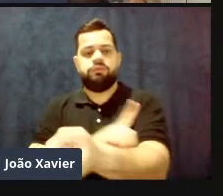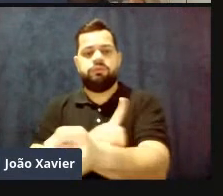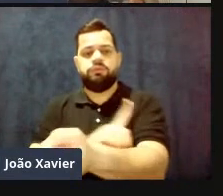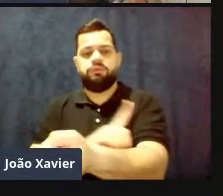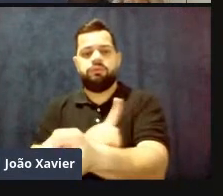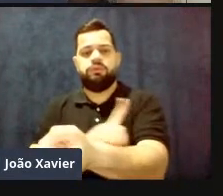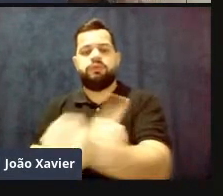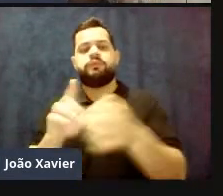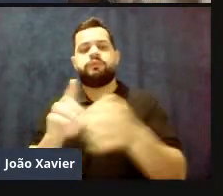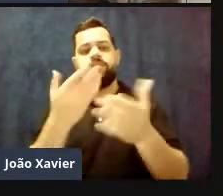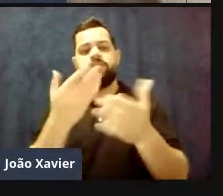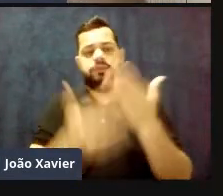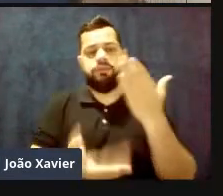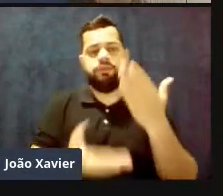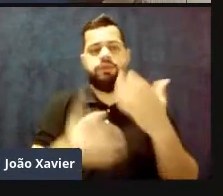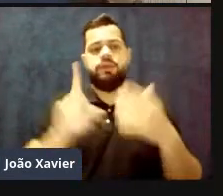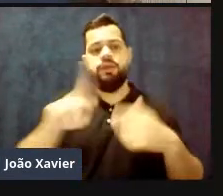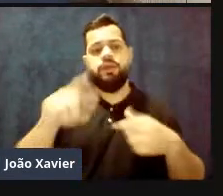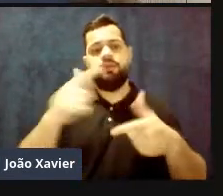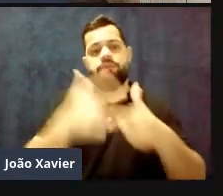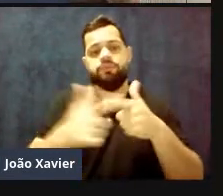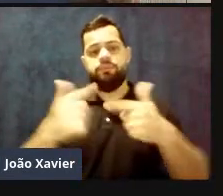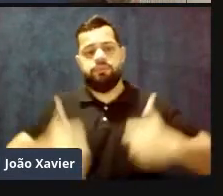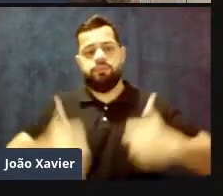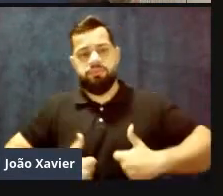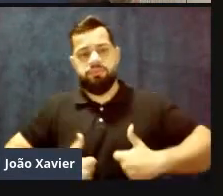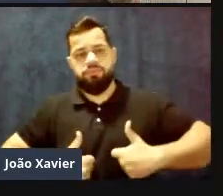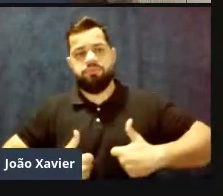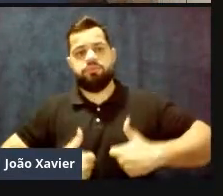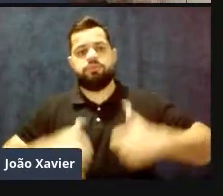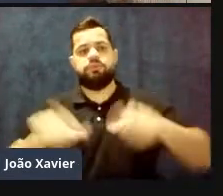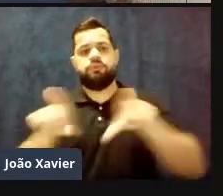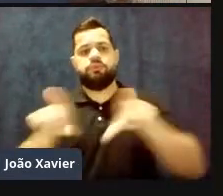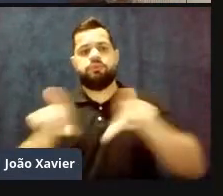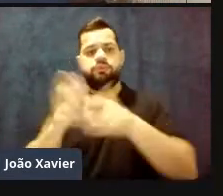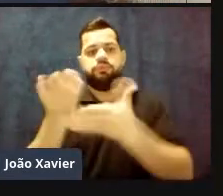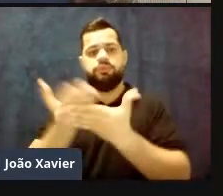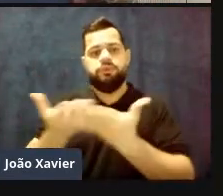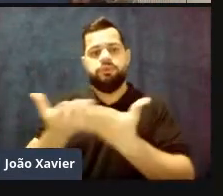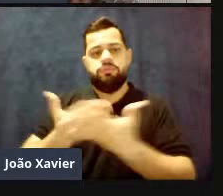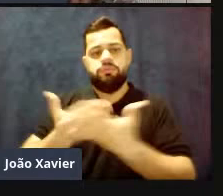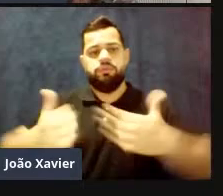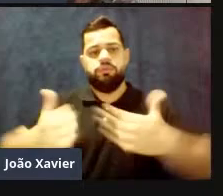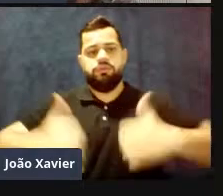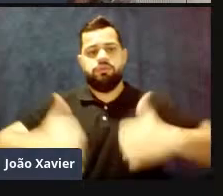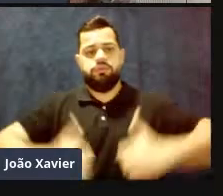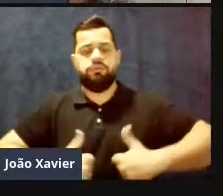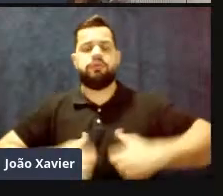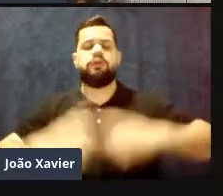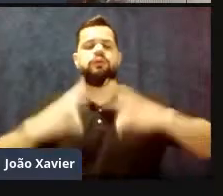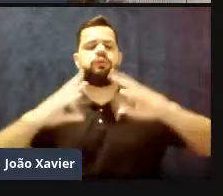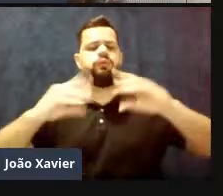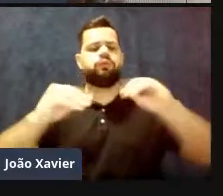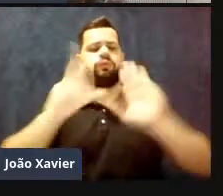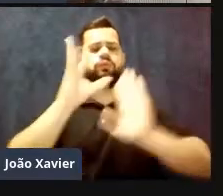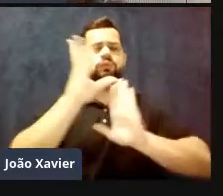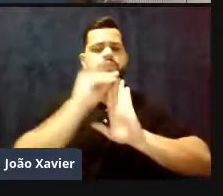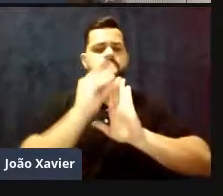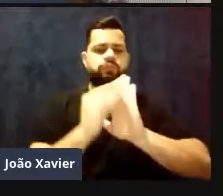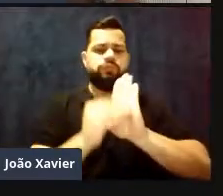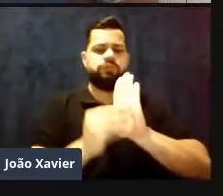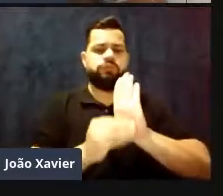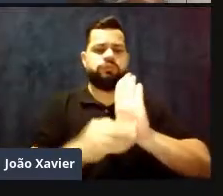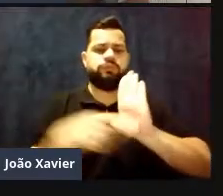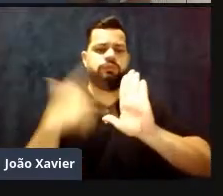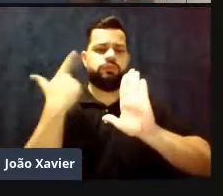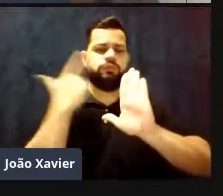é um doente renal que está fazendo terapia renal substitutiva. Tudo isso precisa ser considerado para a gente conseguir fazer o plano mais assertivo.